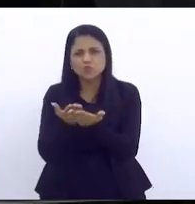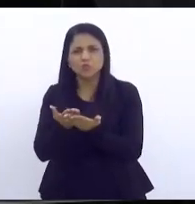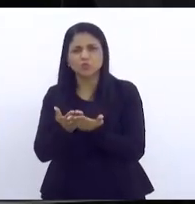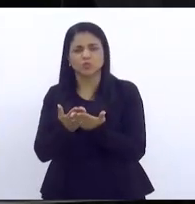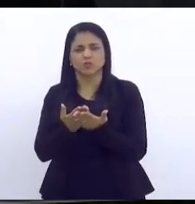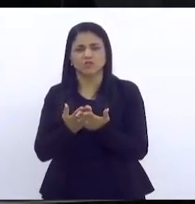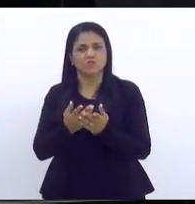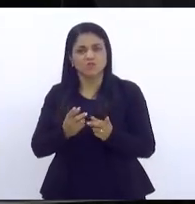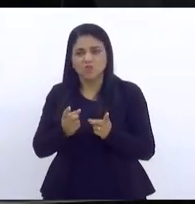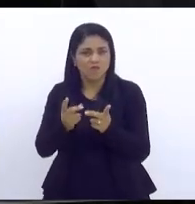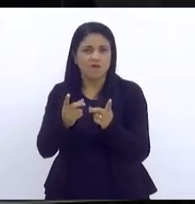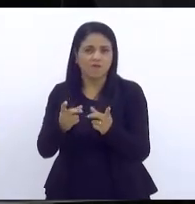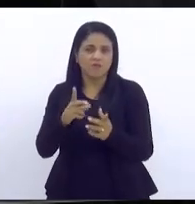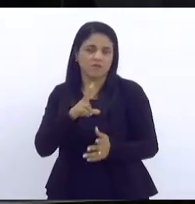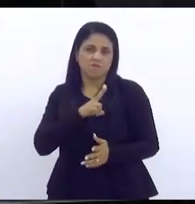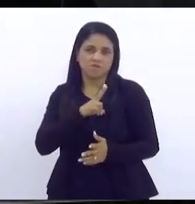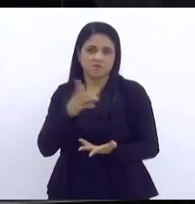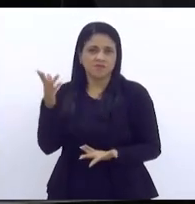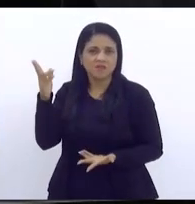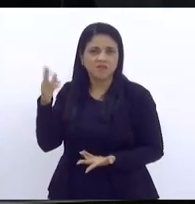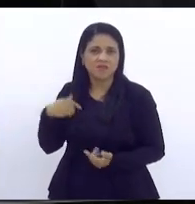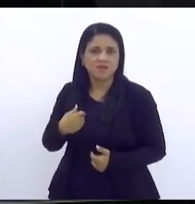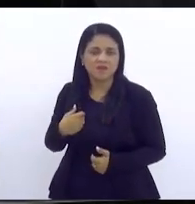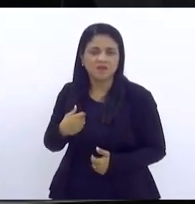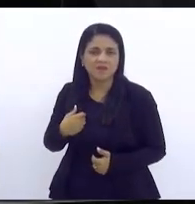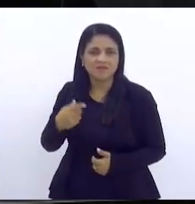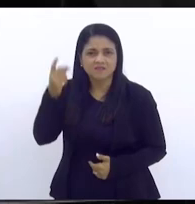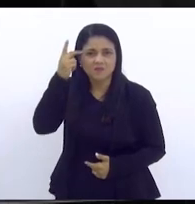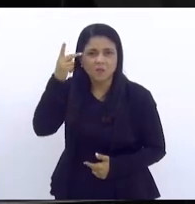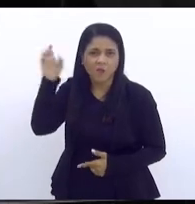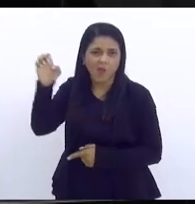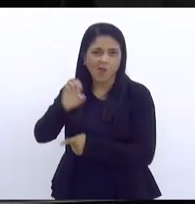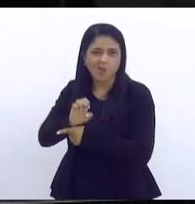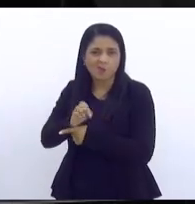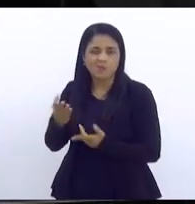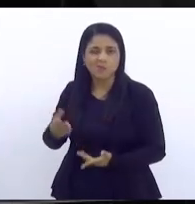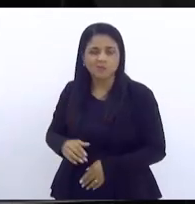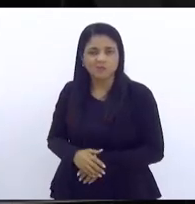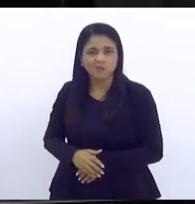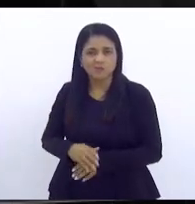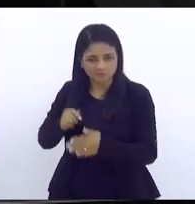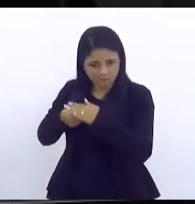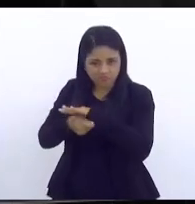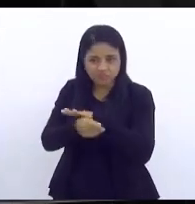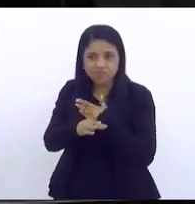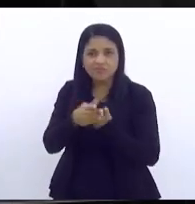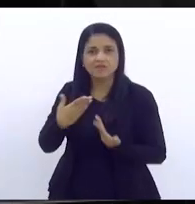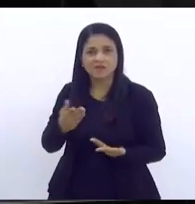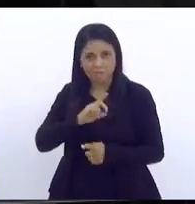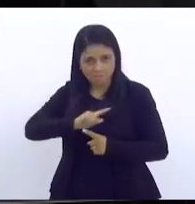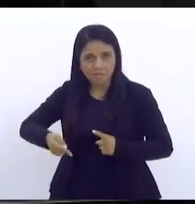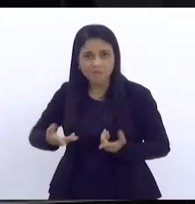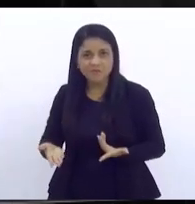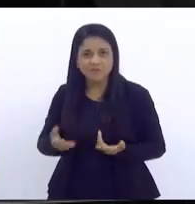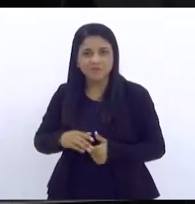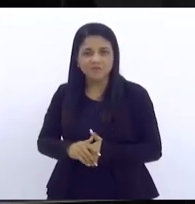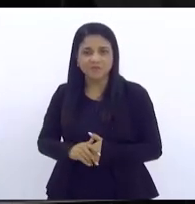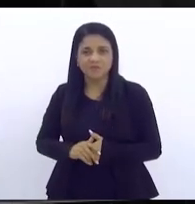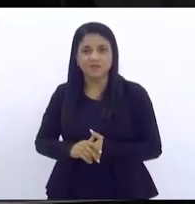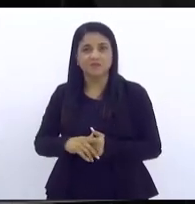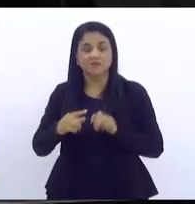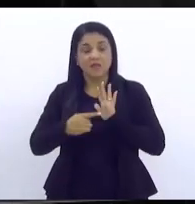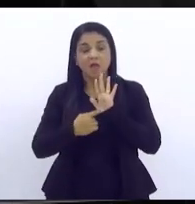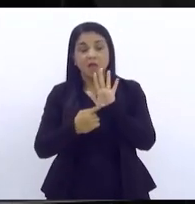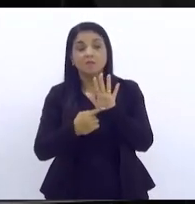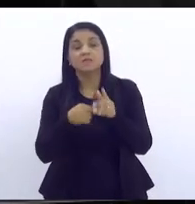privatização em São Paulo Breca o empréstimo de São Paulo quero ver E outra coisa tá aqui escrito na apresentação de